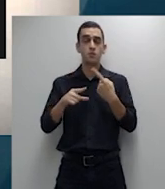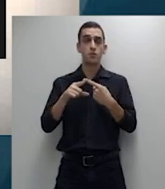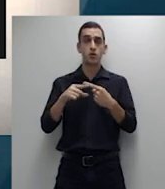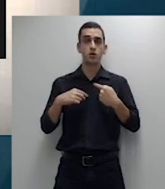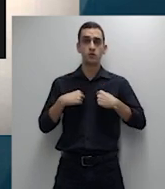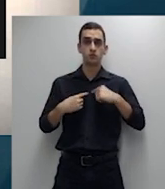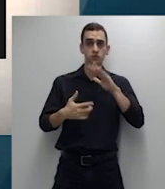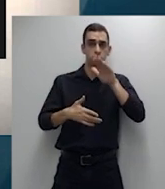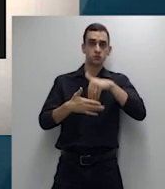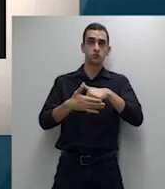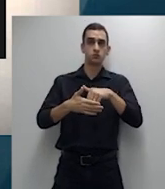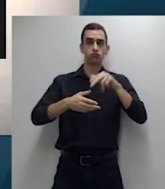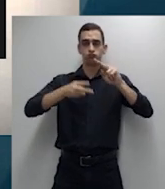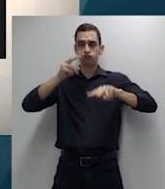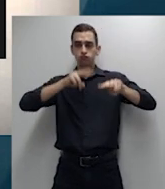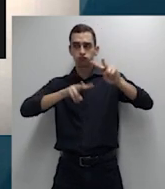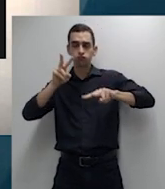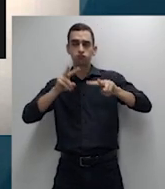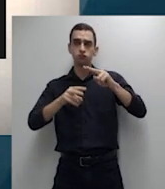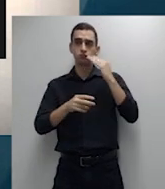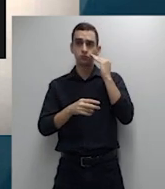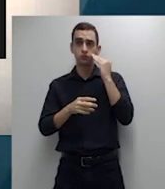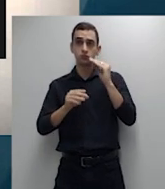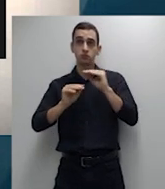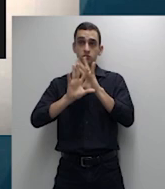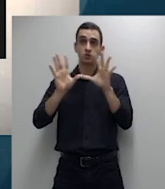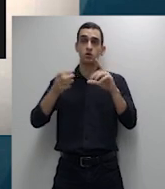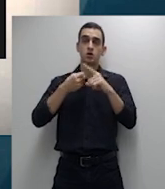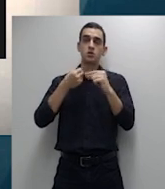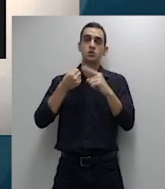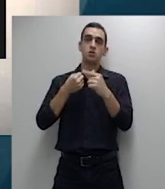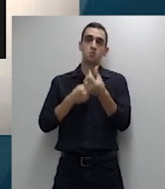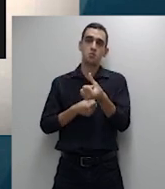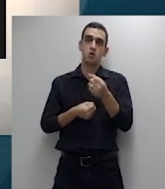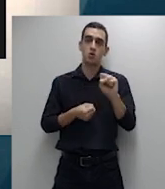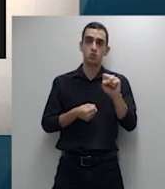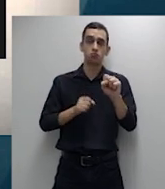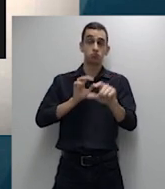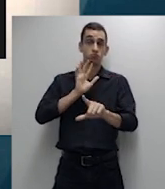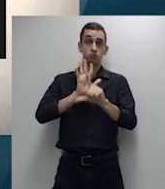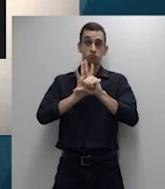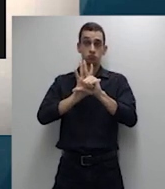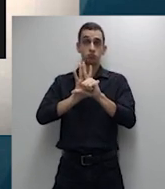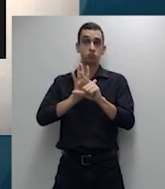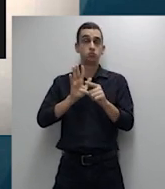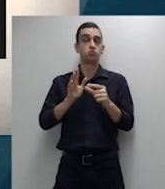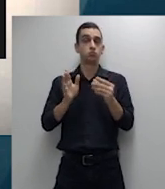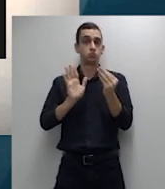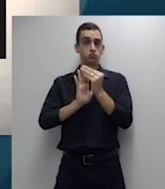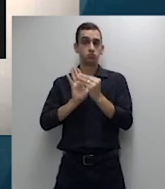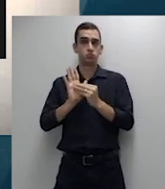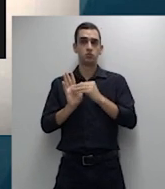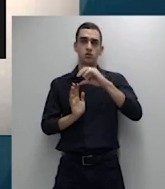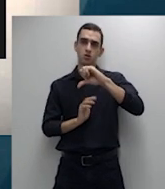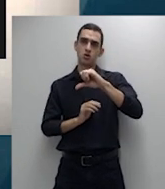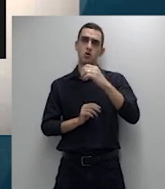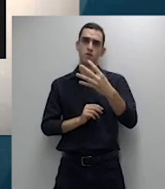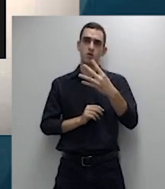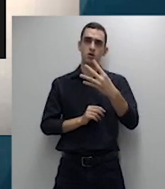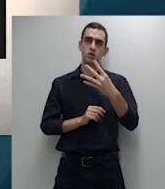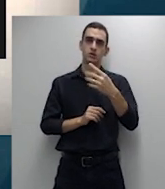É que na verdade artigo 61 da Lei 947